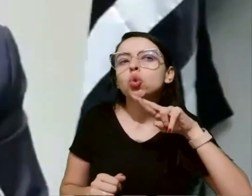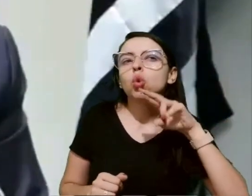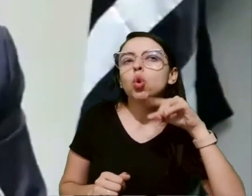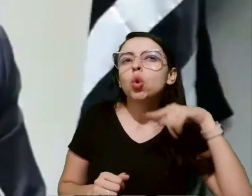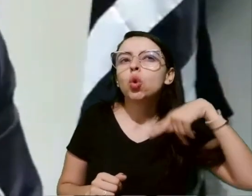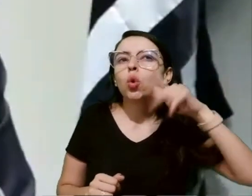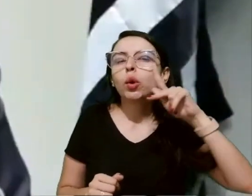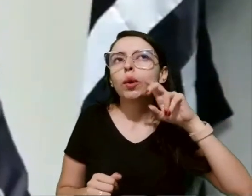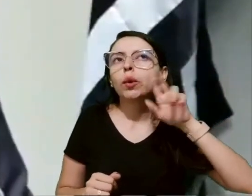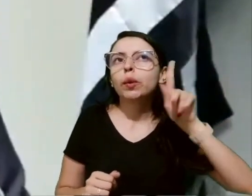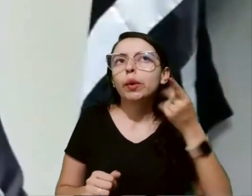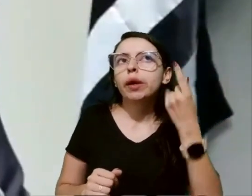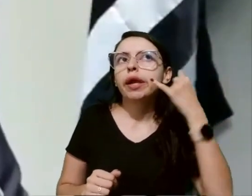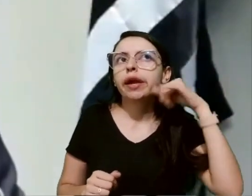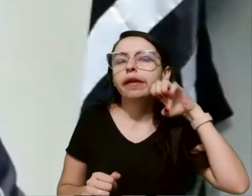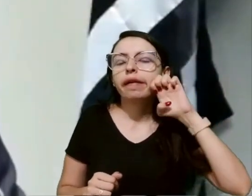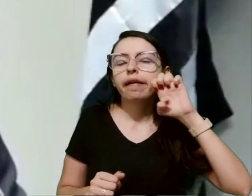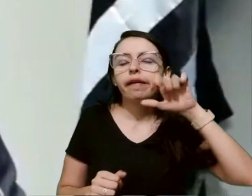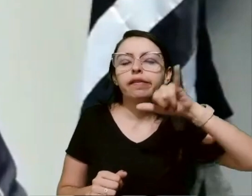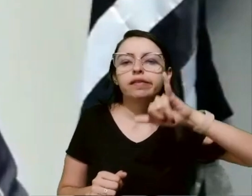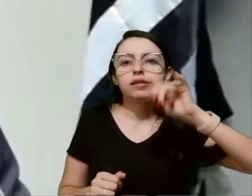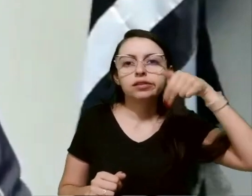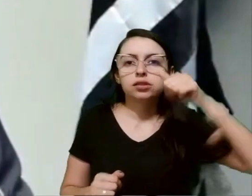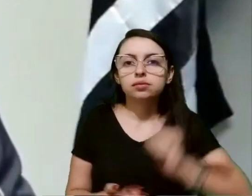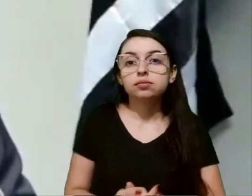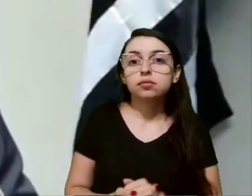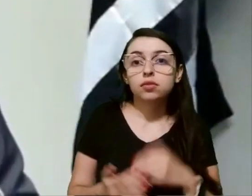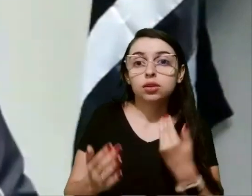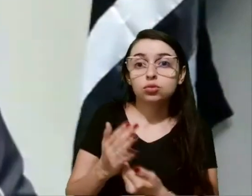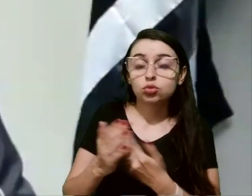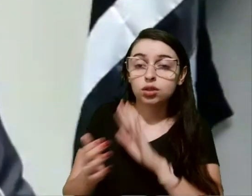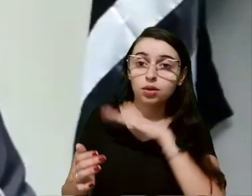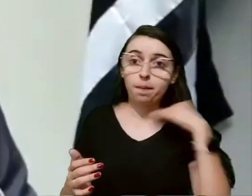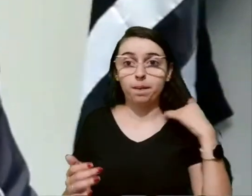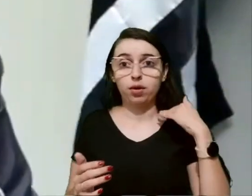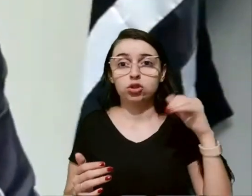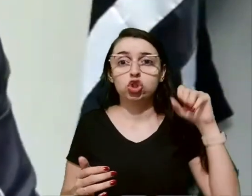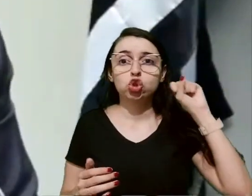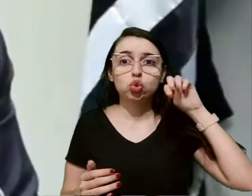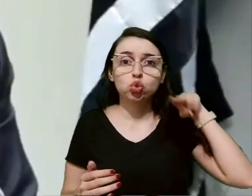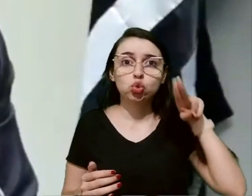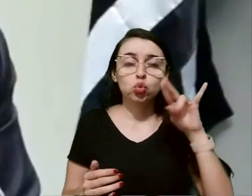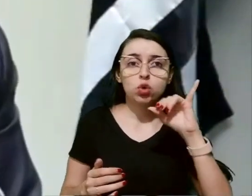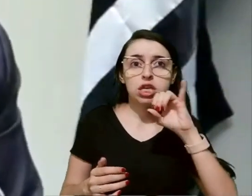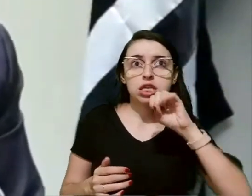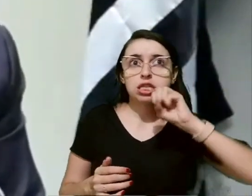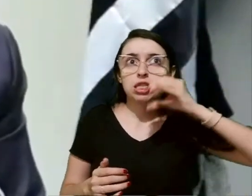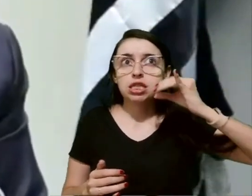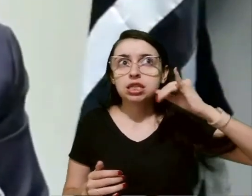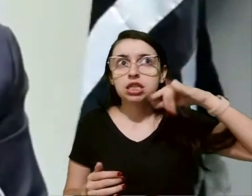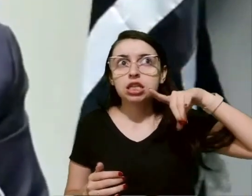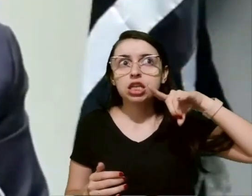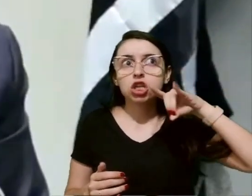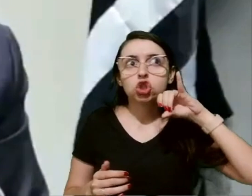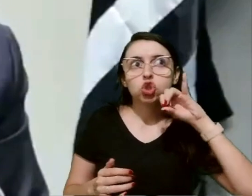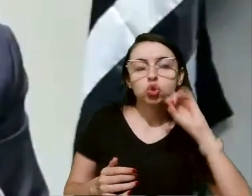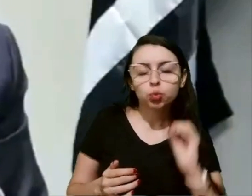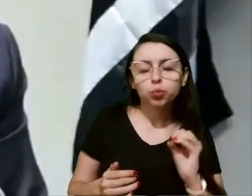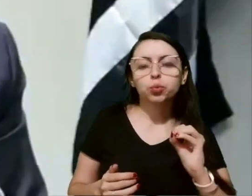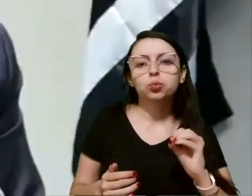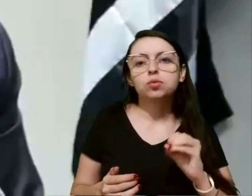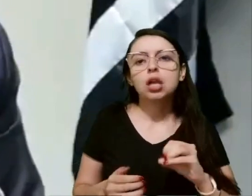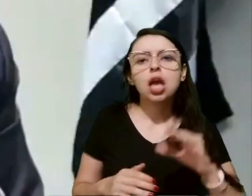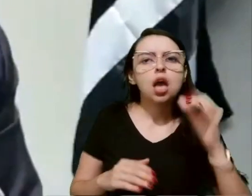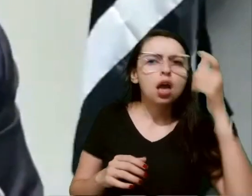fato social e estudando suicídio. E ele dizia o seguinte, ele fala: "O que que é o fato social?" Ele fala: "Olha,